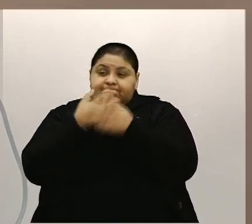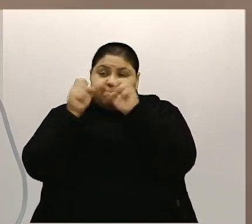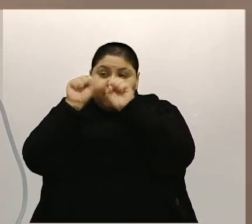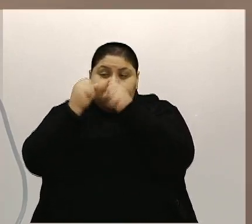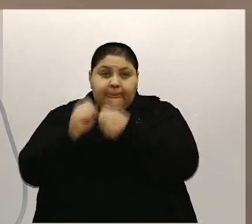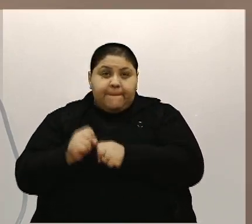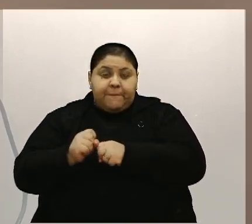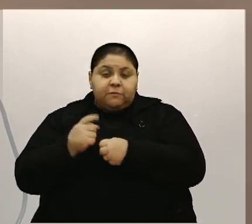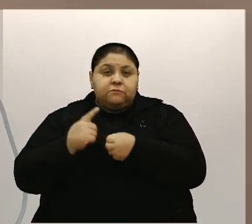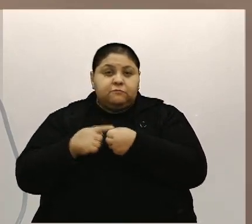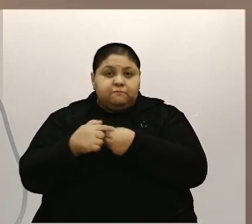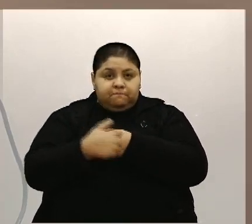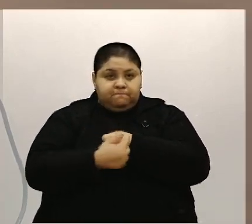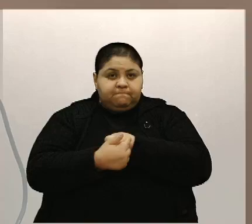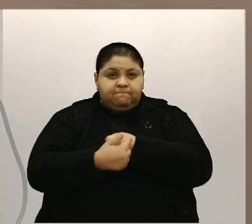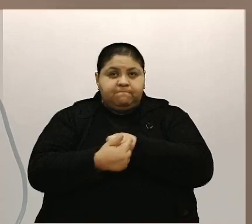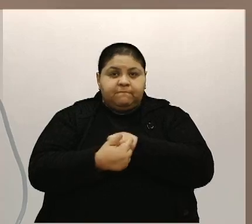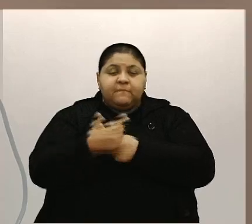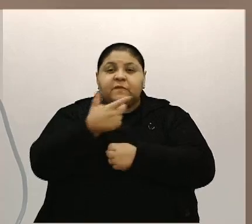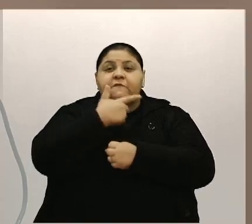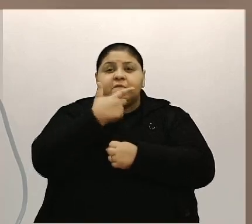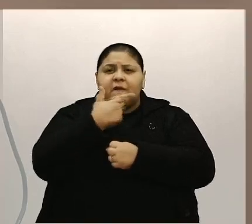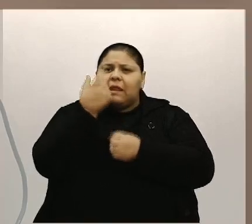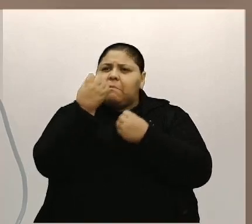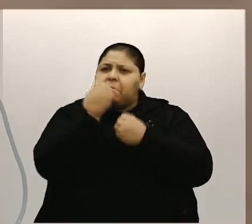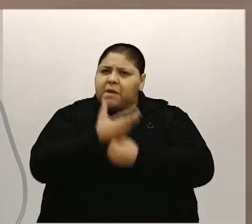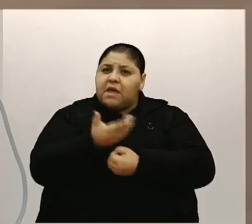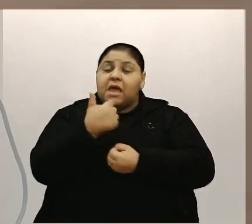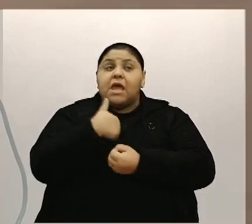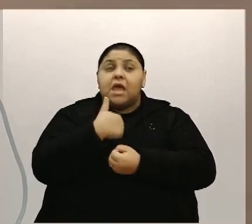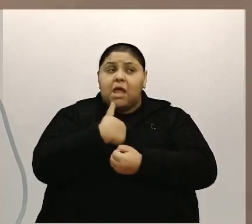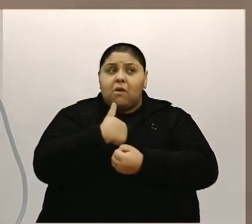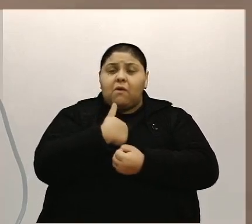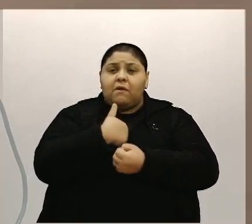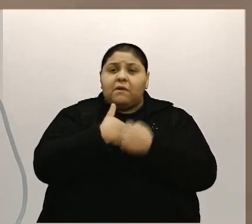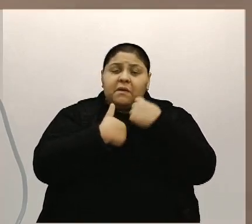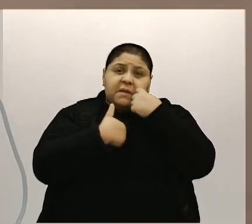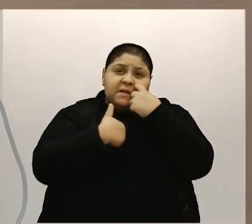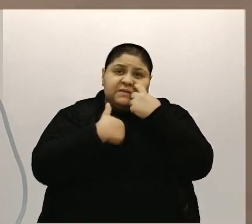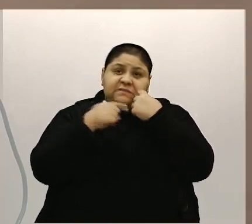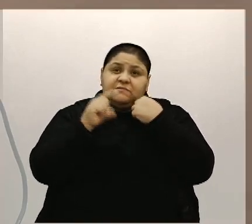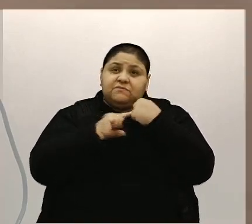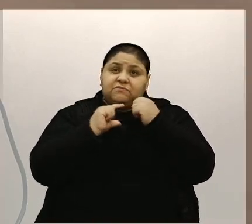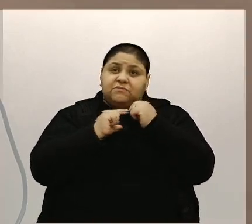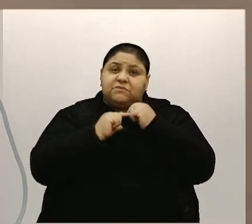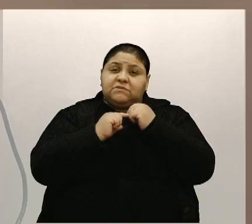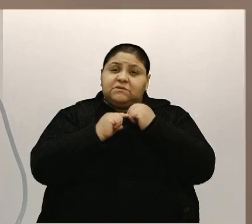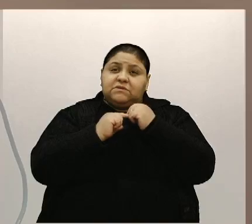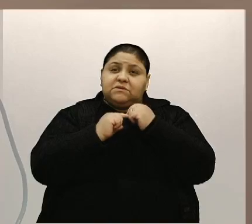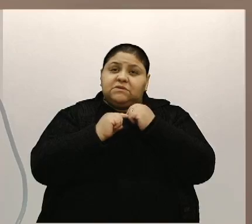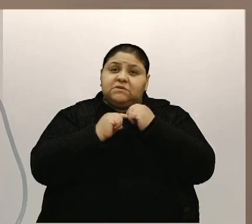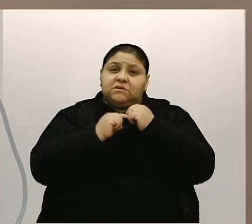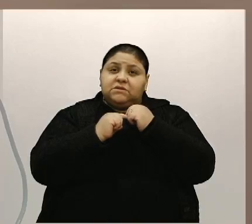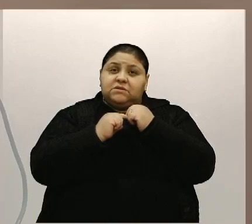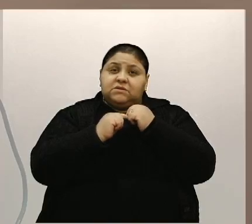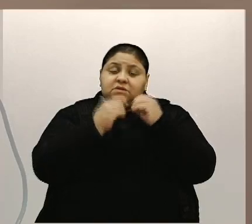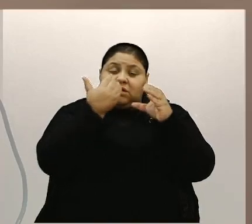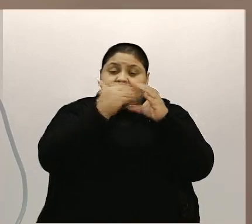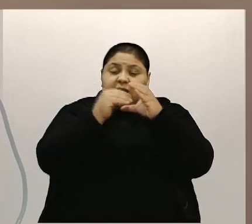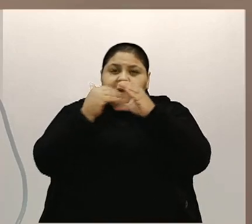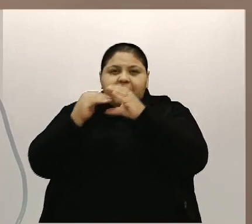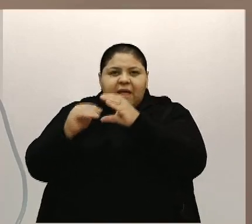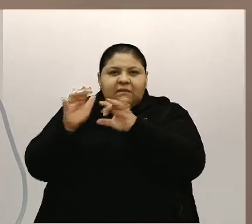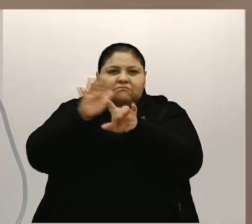Sul. E o senhor toca muito bem. Eu, particularmente, tenho encaminhado poucas demandas para os